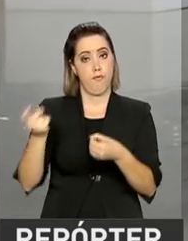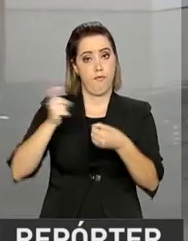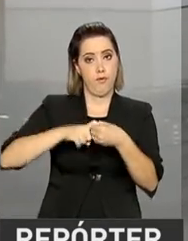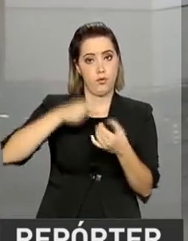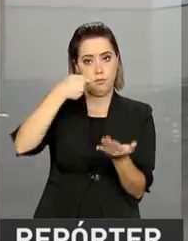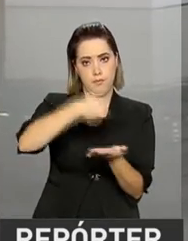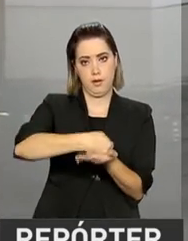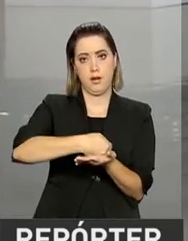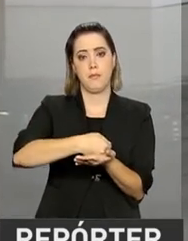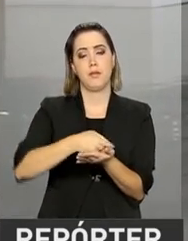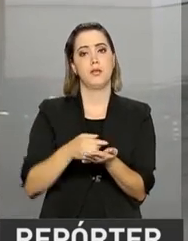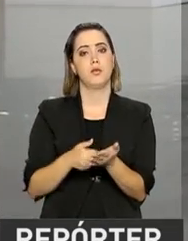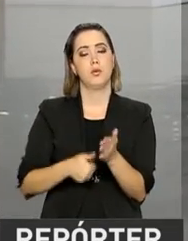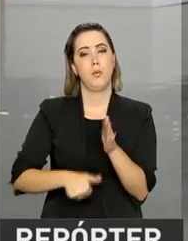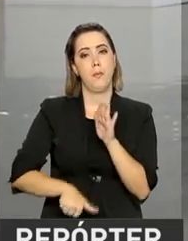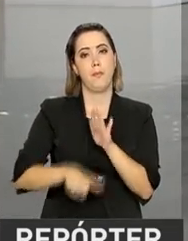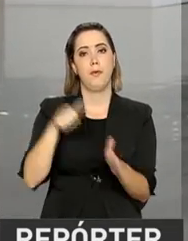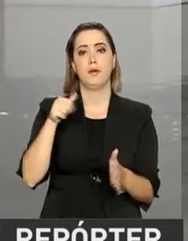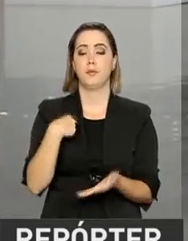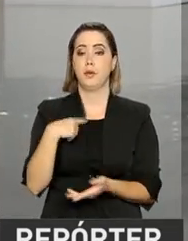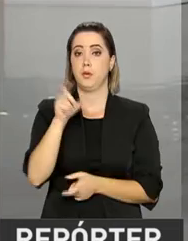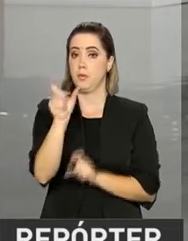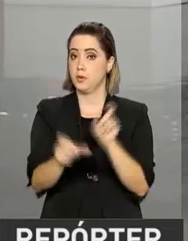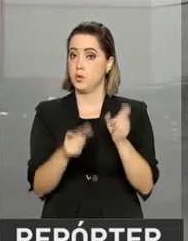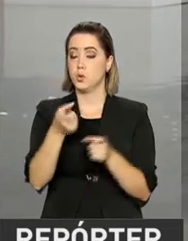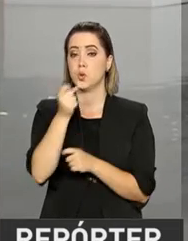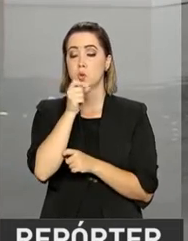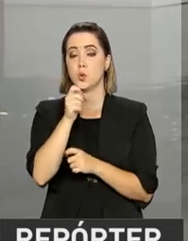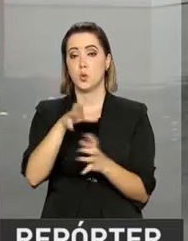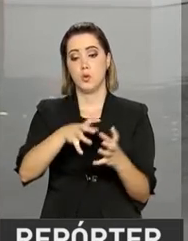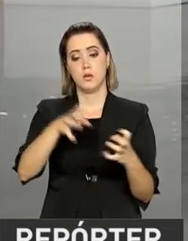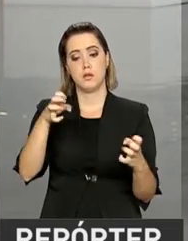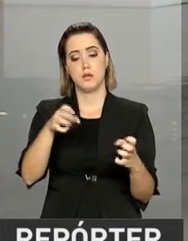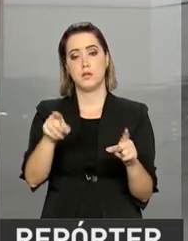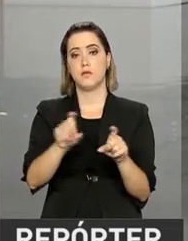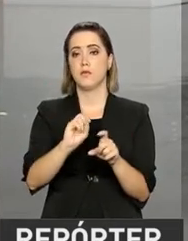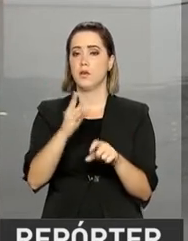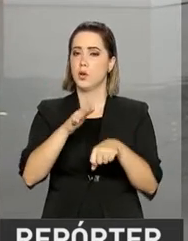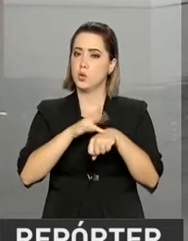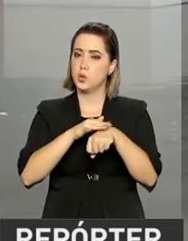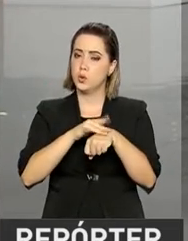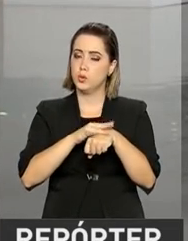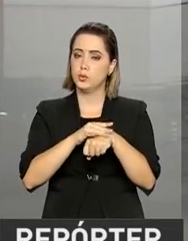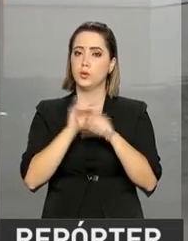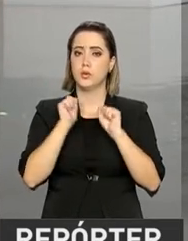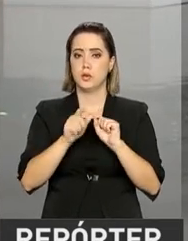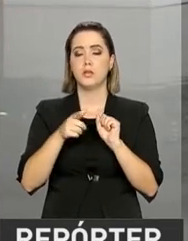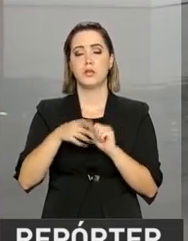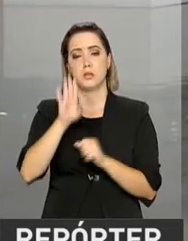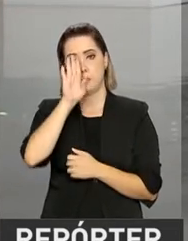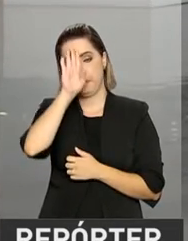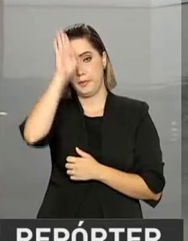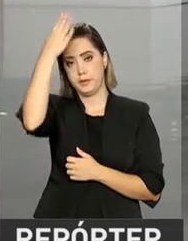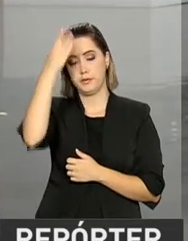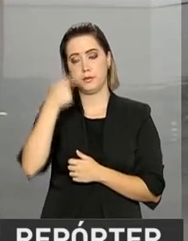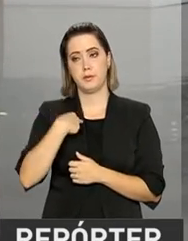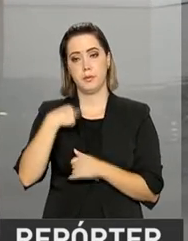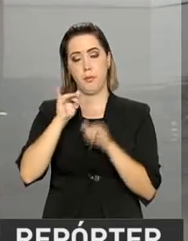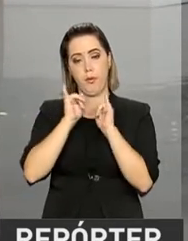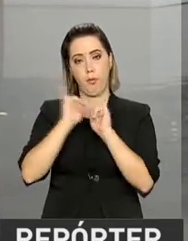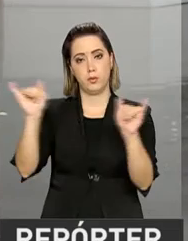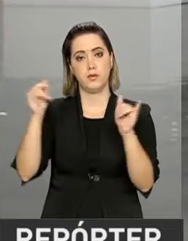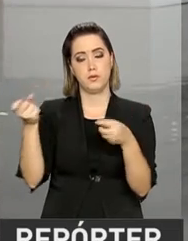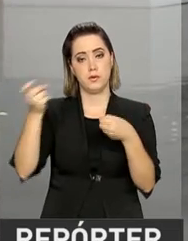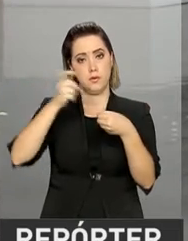pessoas com duas com deficiência ou com doença grave têm prioridade na fila de restituições o programa para fazer a declaração